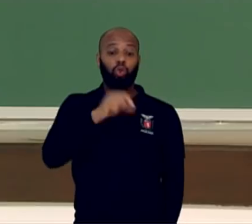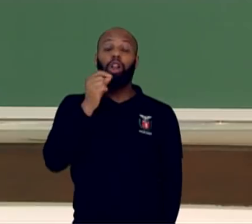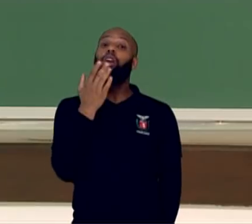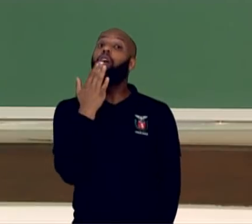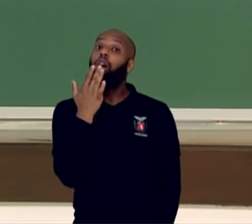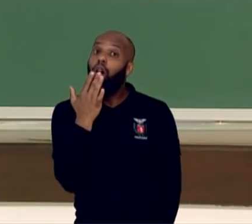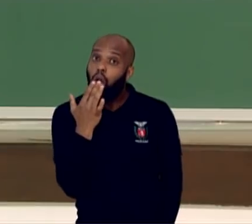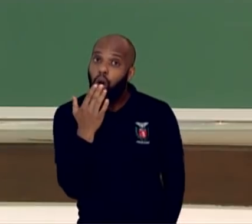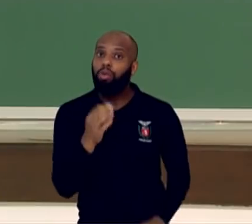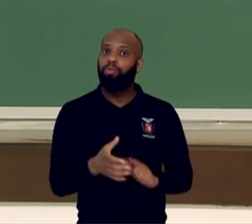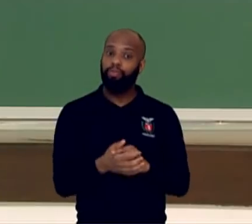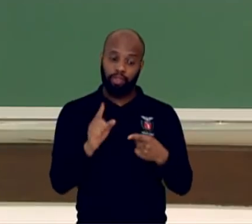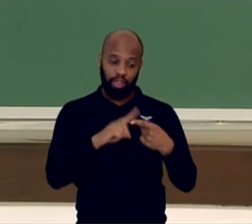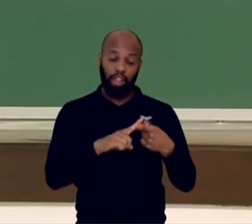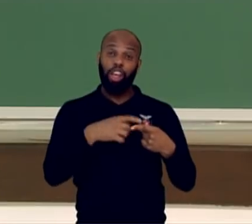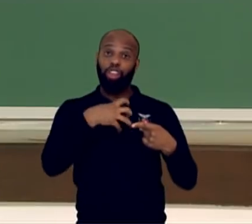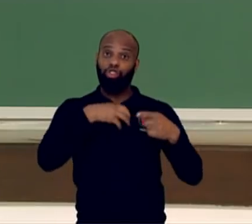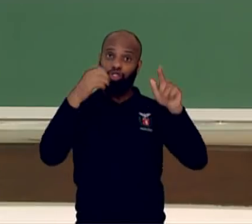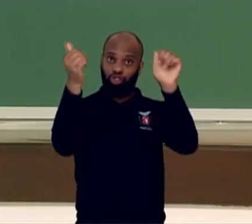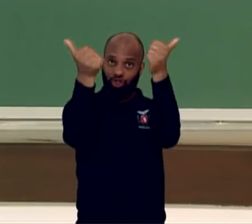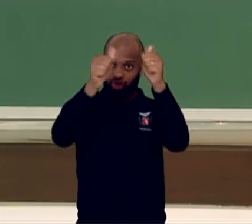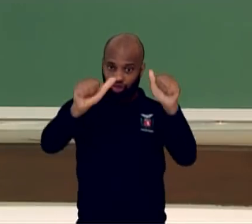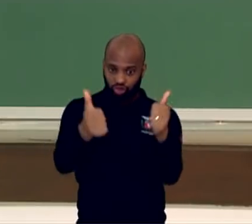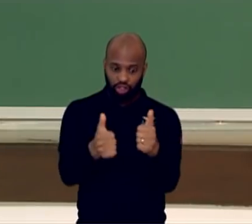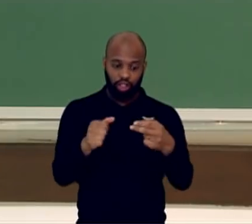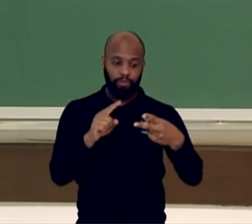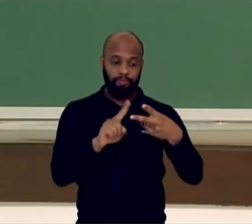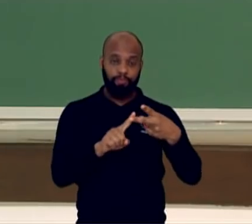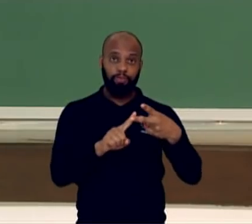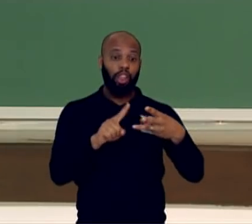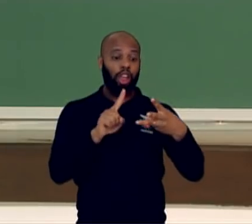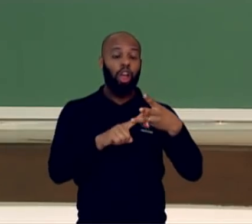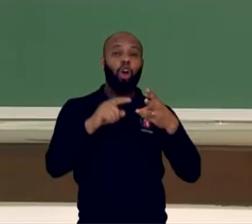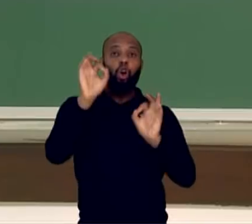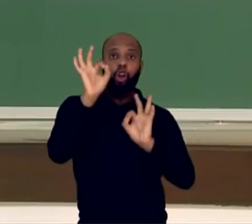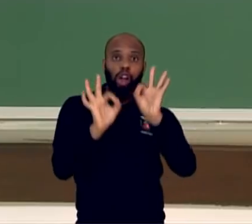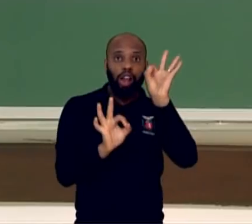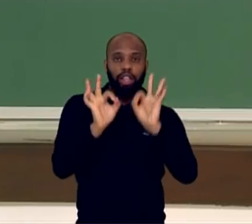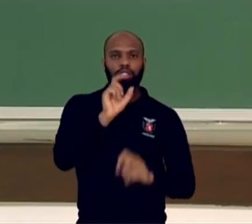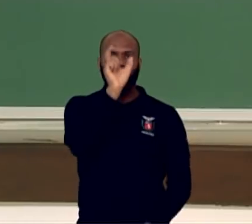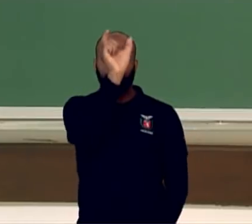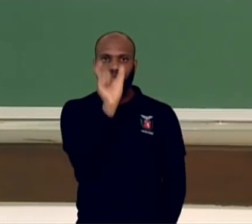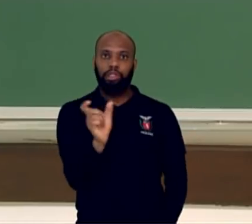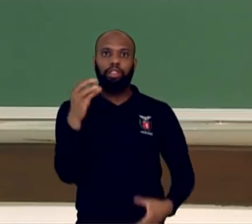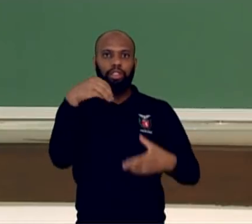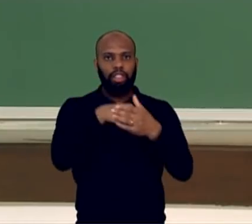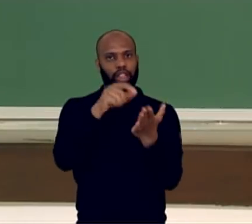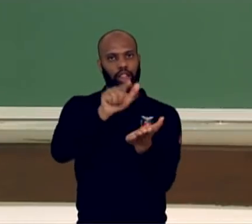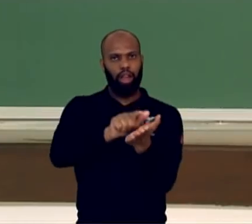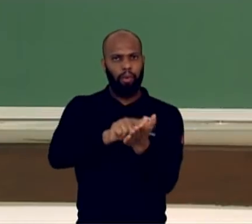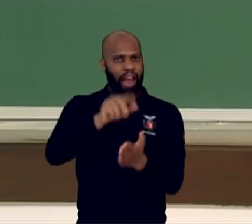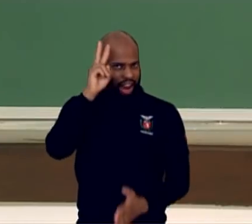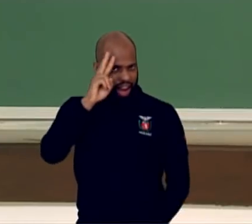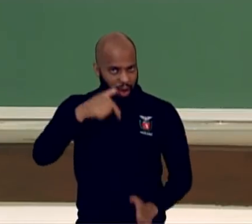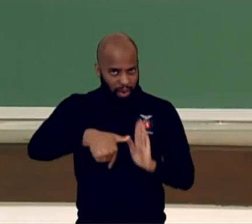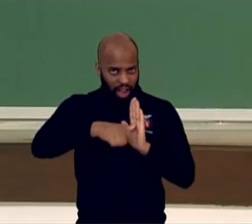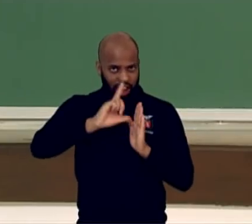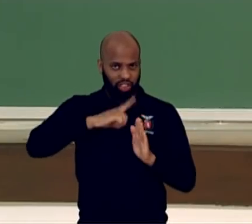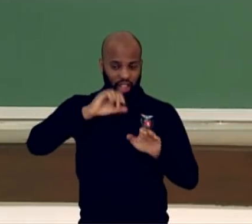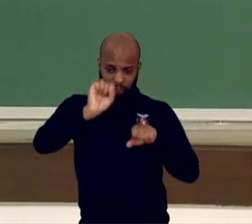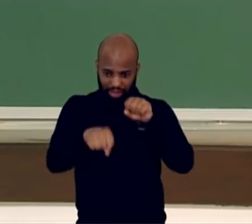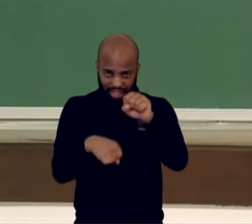com as cores, formas, organização das palavras na página. Lembra do exemplo da bicicleta? Que o autor